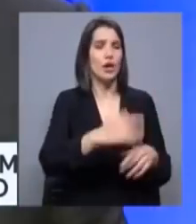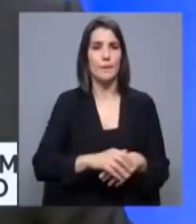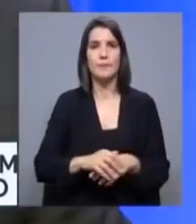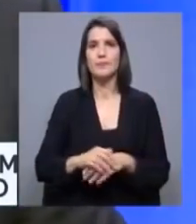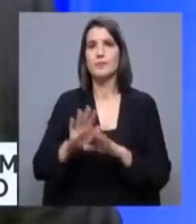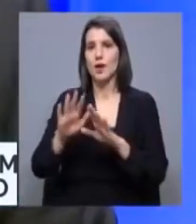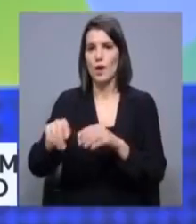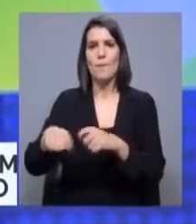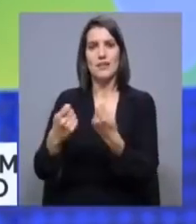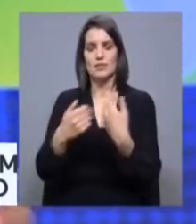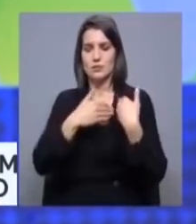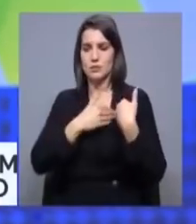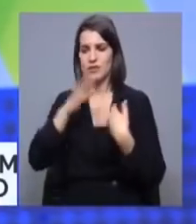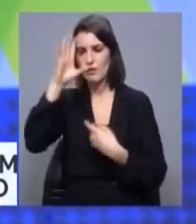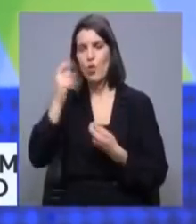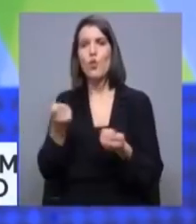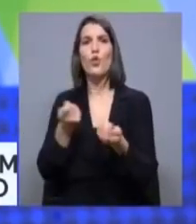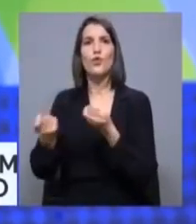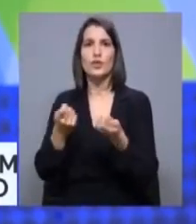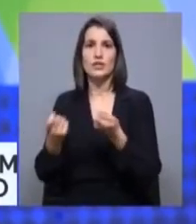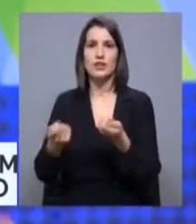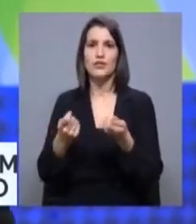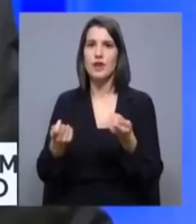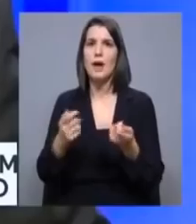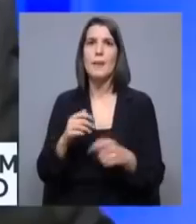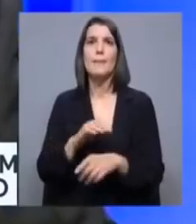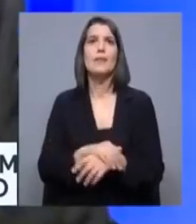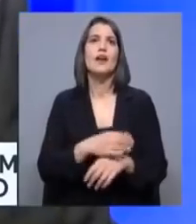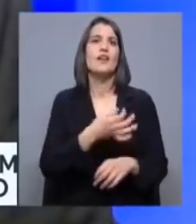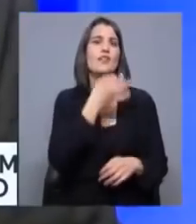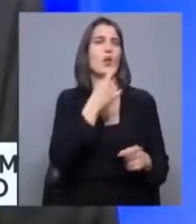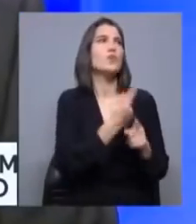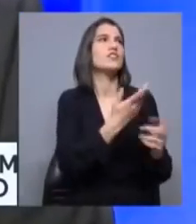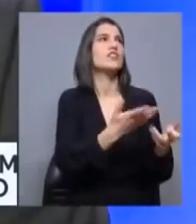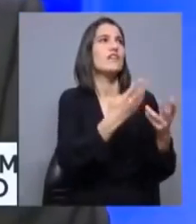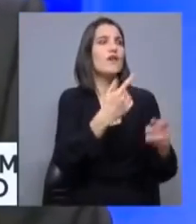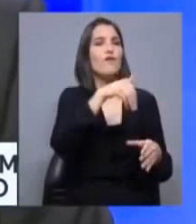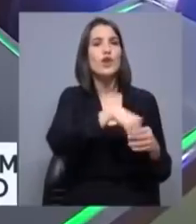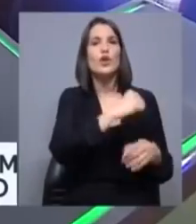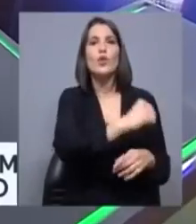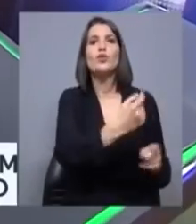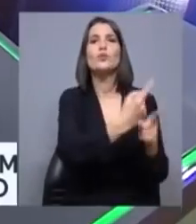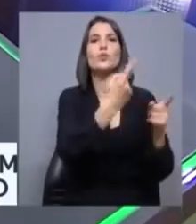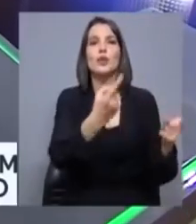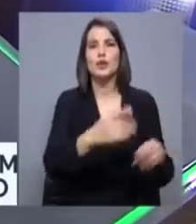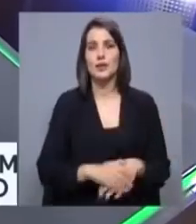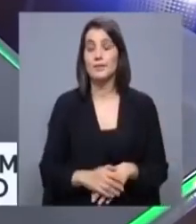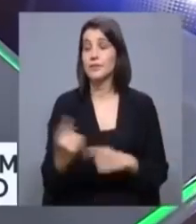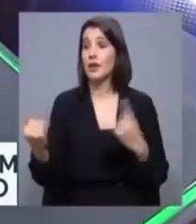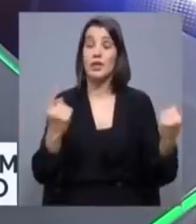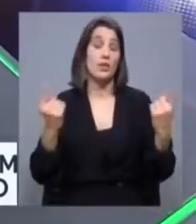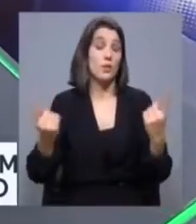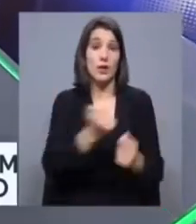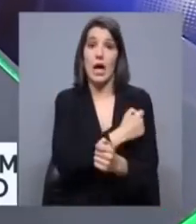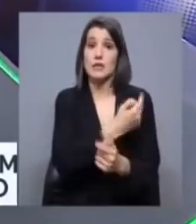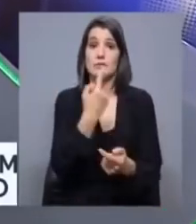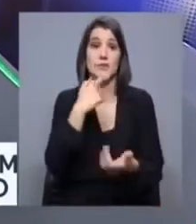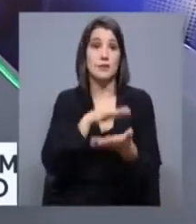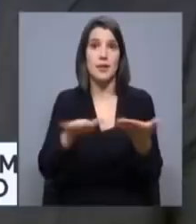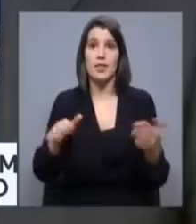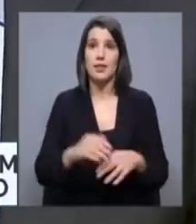pretende ter conta das rotativas com ênfase naqueles velhos nunca mais liga para cada vez não em casa